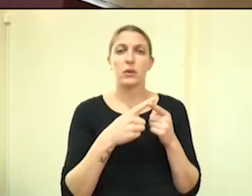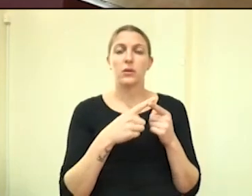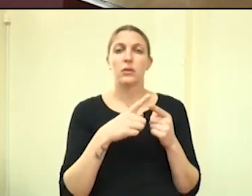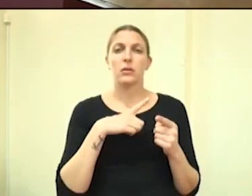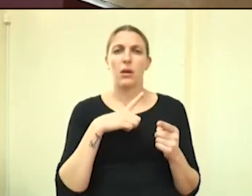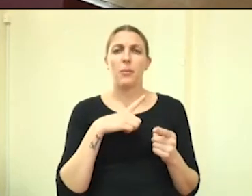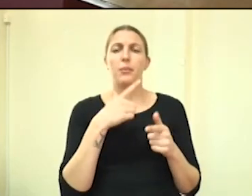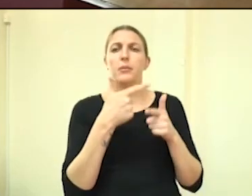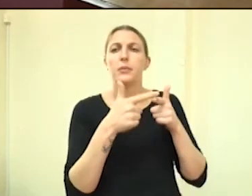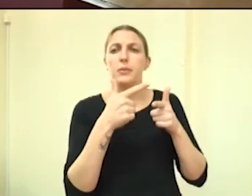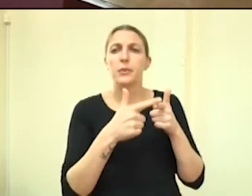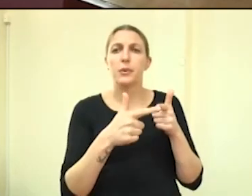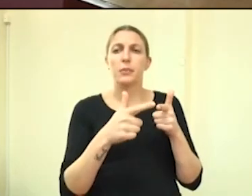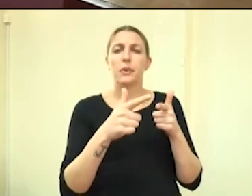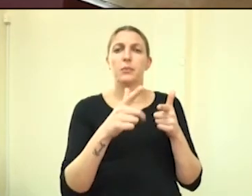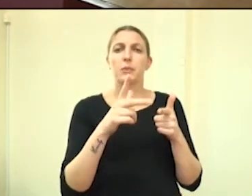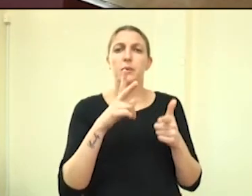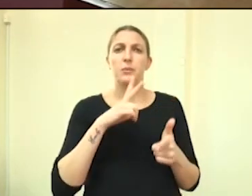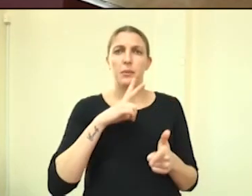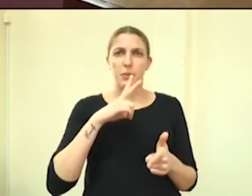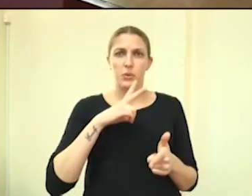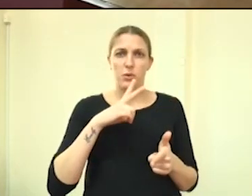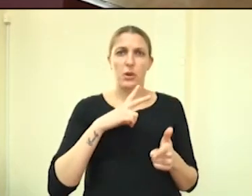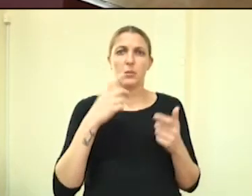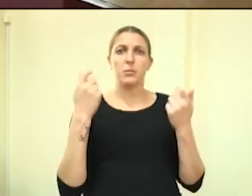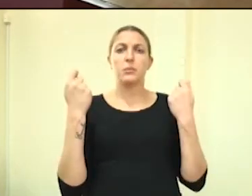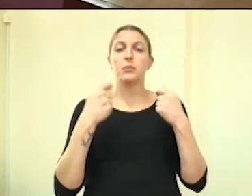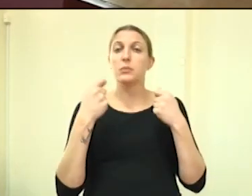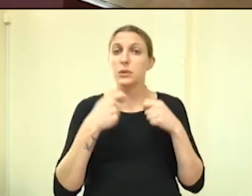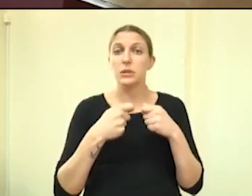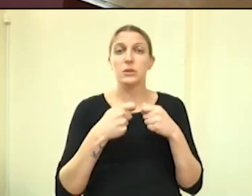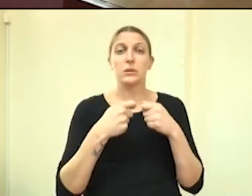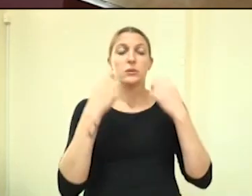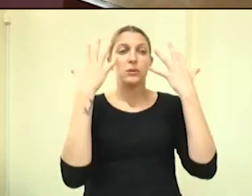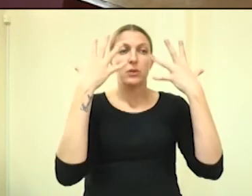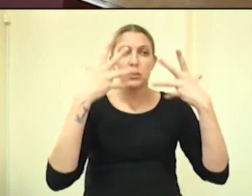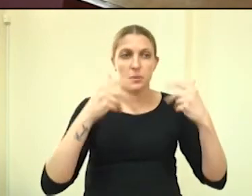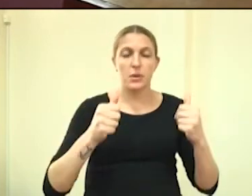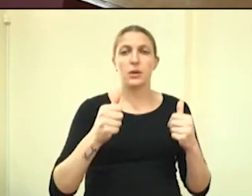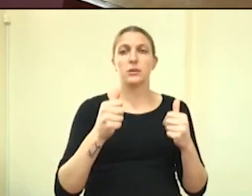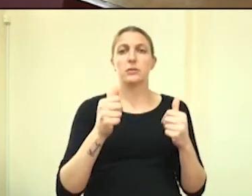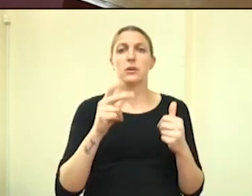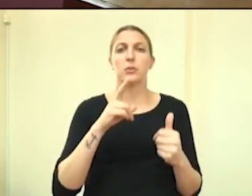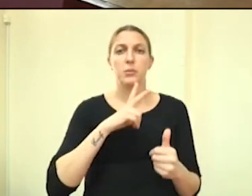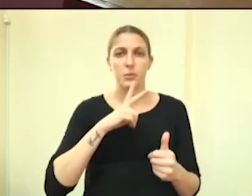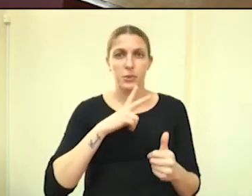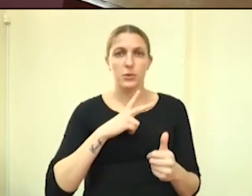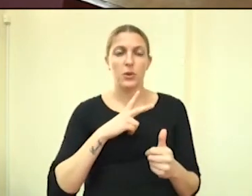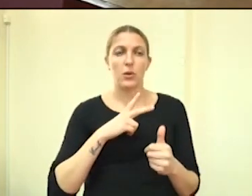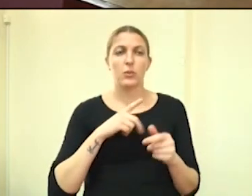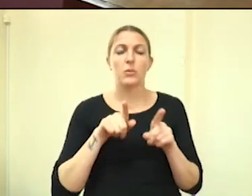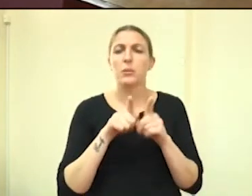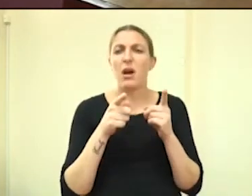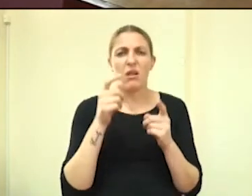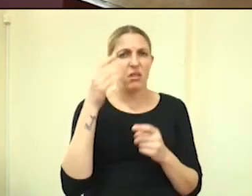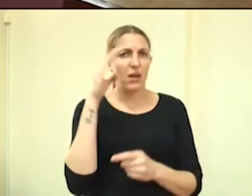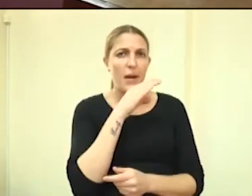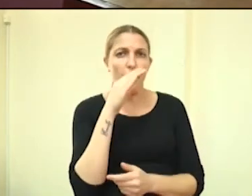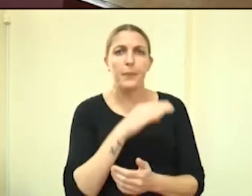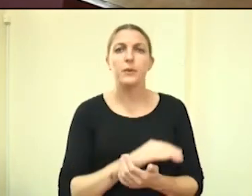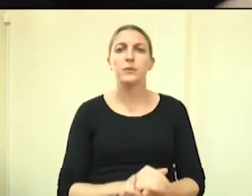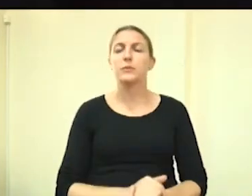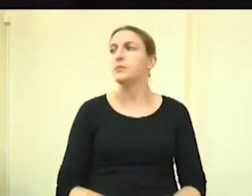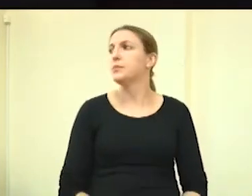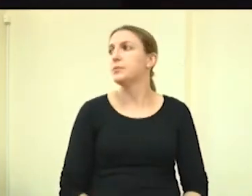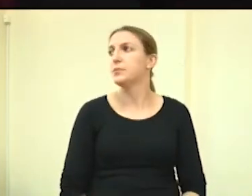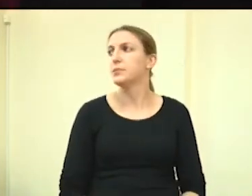envolve a comunidade, eu precisaria só das explicações pessoais. Perfeito. Mas é bem curtinho. Perfeito, André. Vai ser considerado, sim, a gente